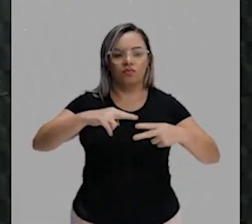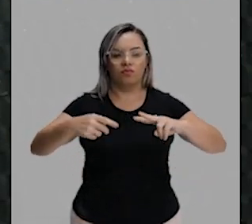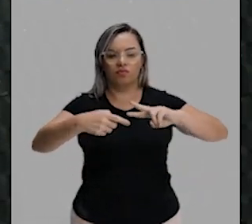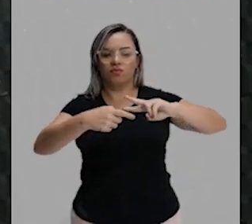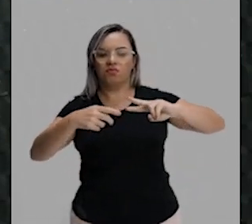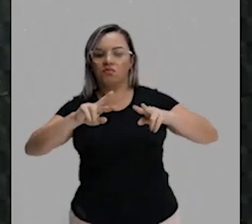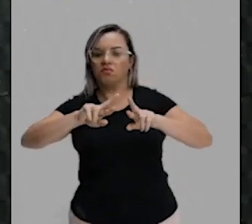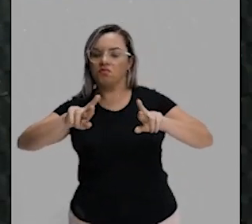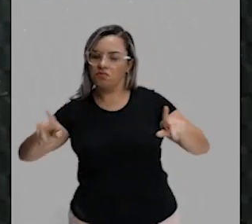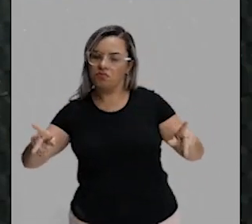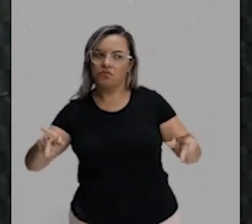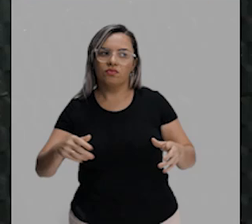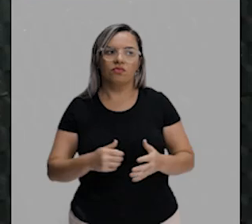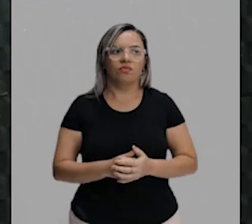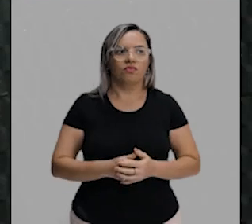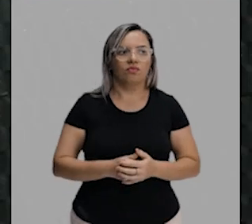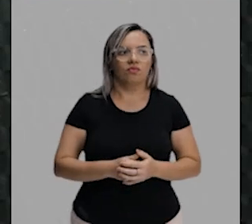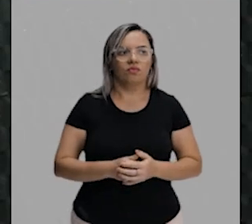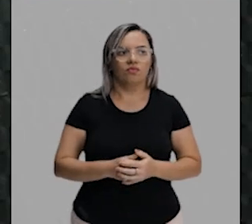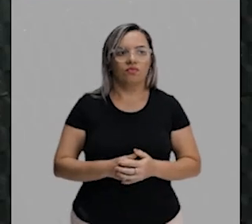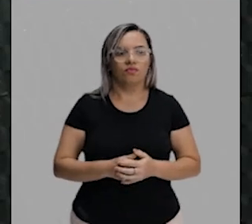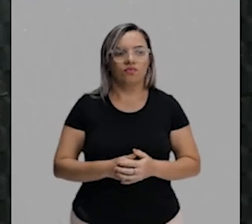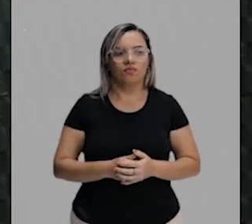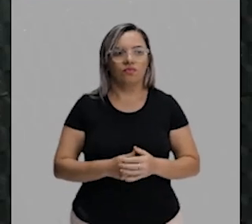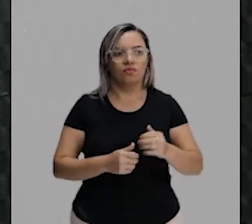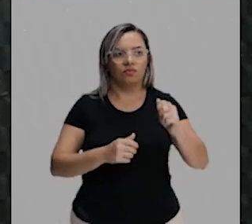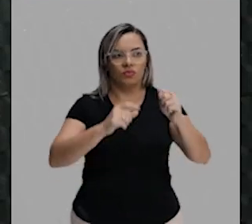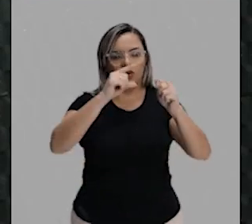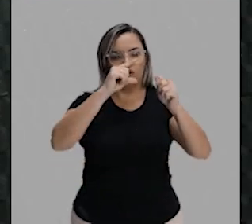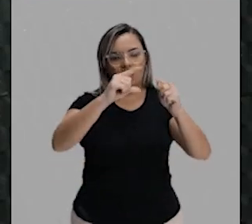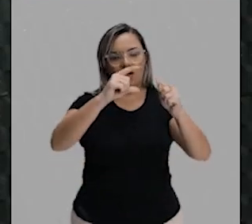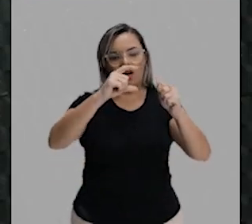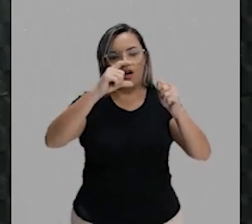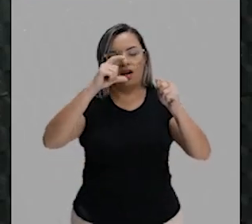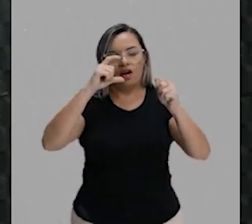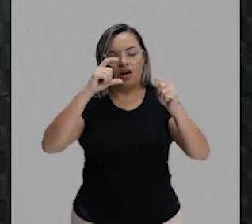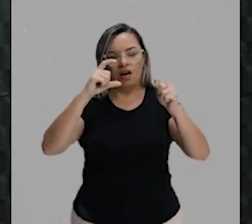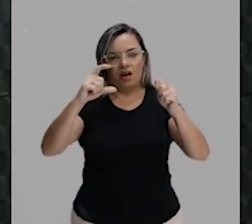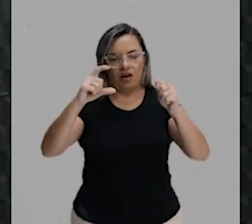amarela. Então, vou colocar aqui, ó, pelagem